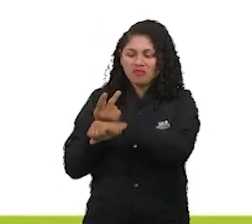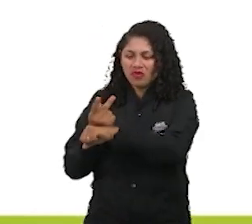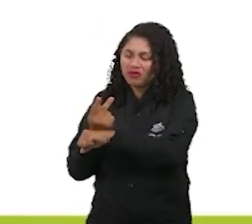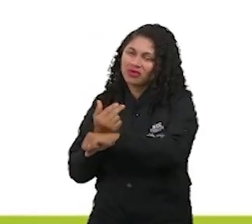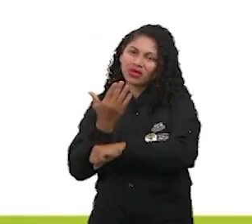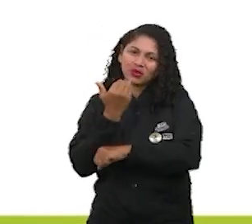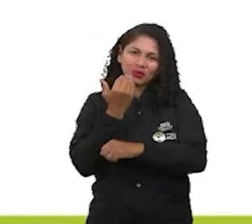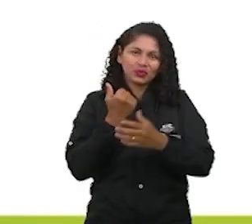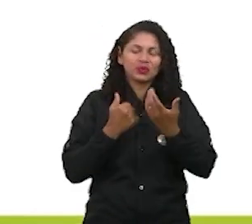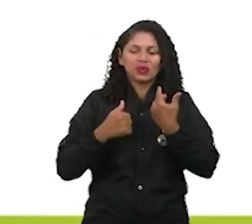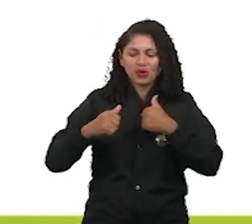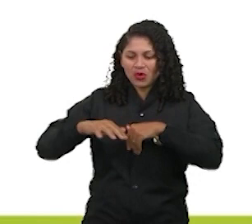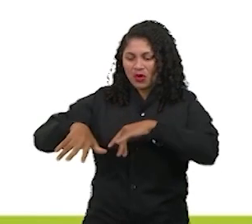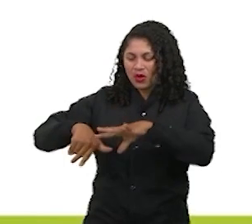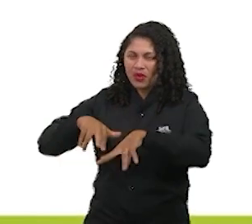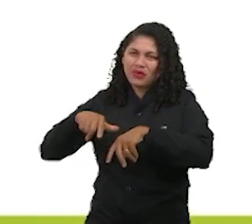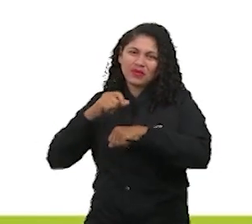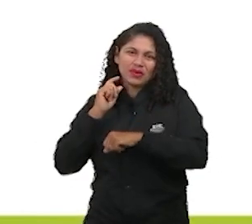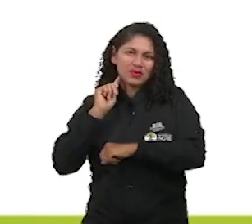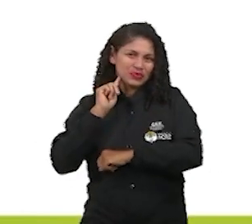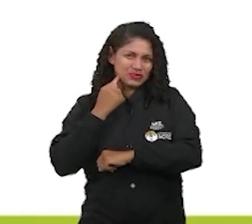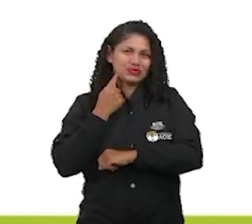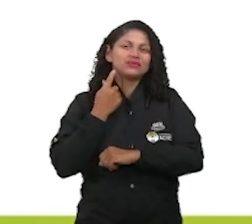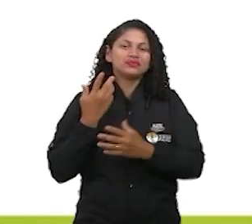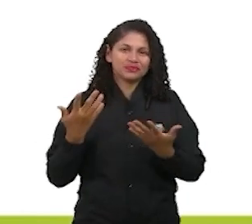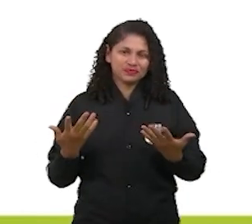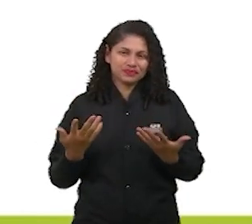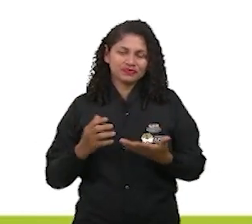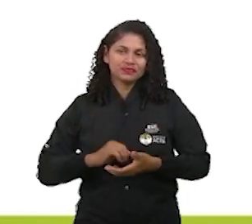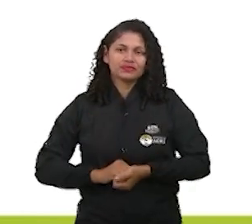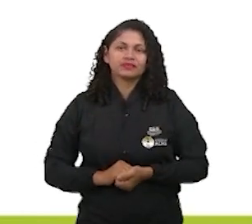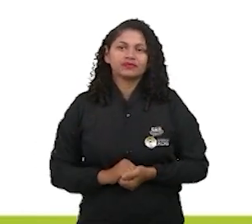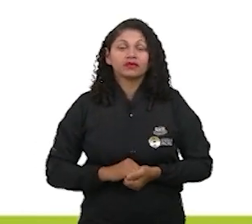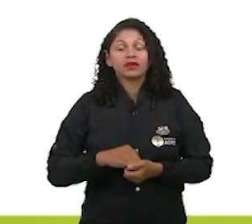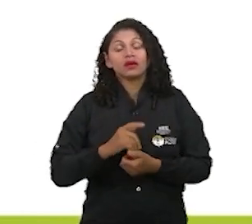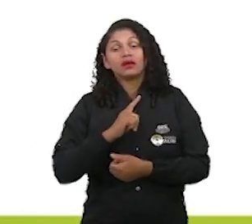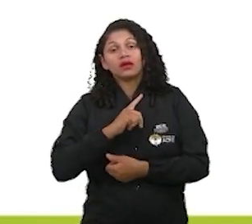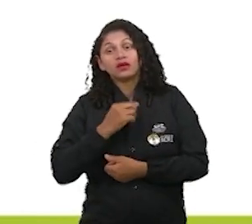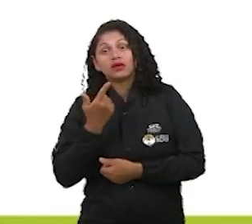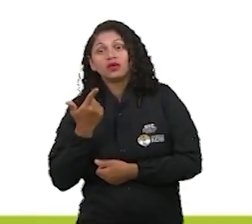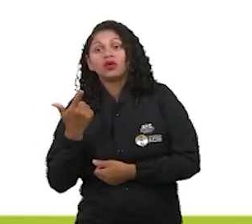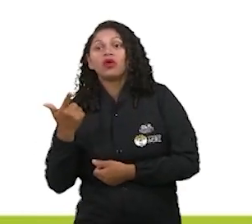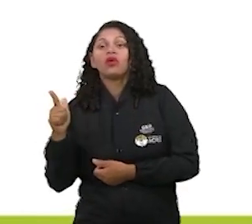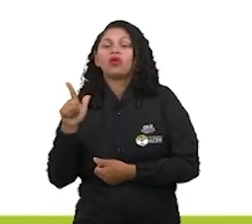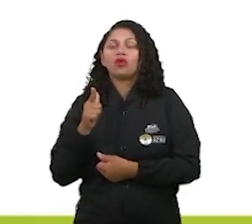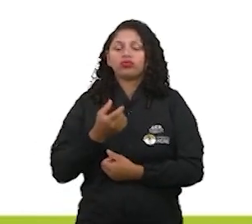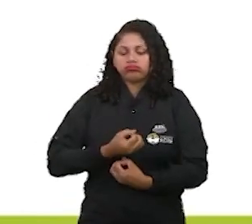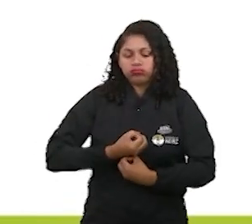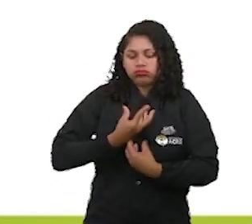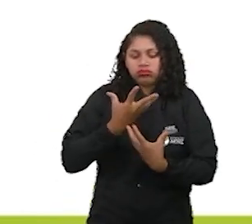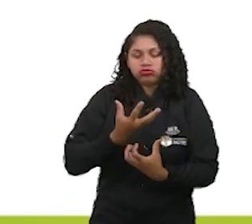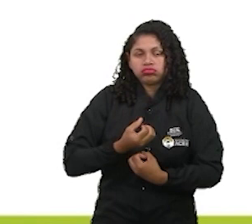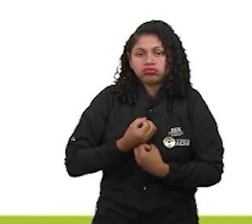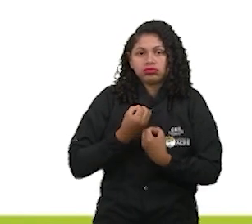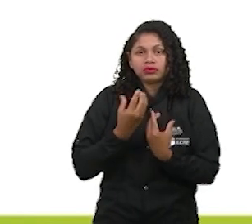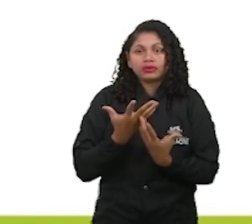seja entre uns detritos. Tem outro poema muito conhecido, que é Vou-me embora